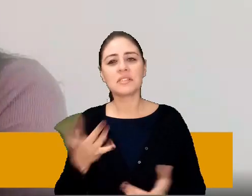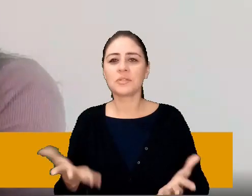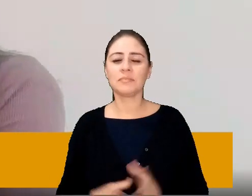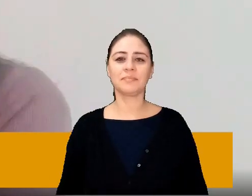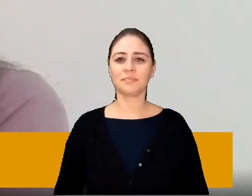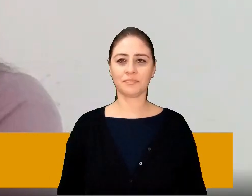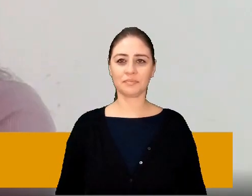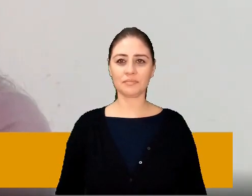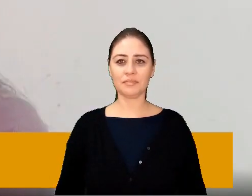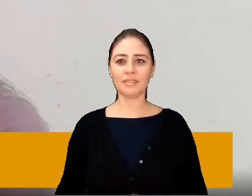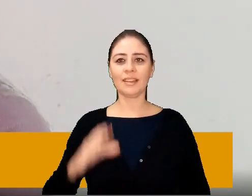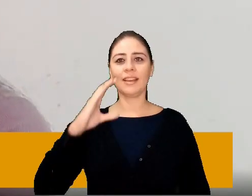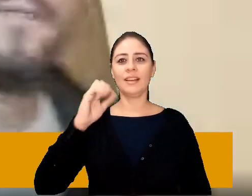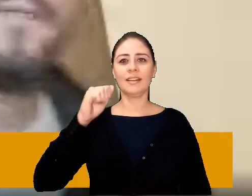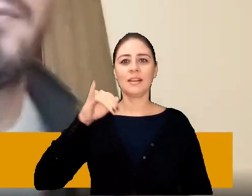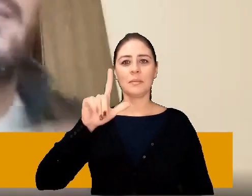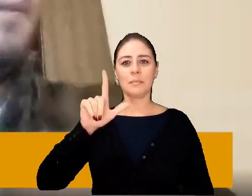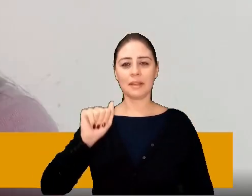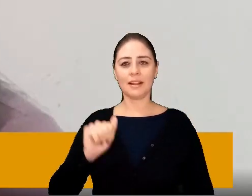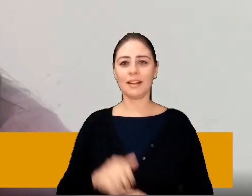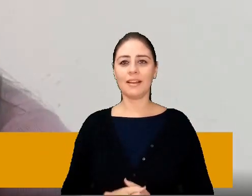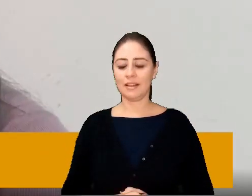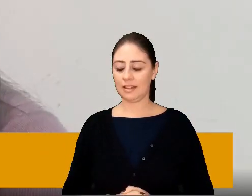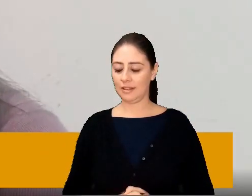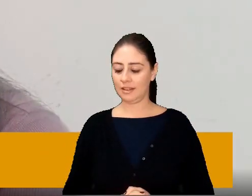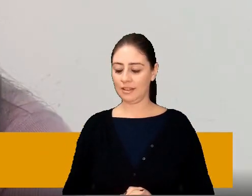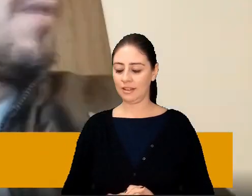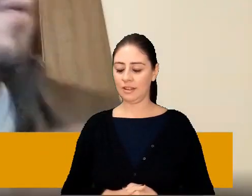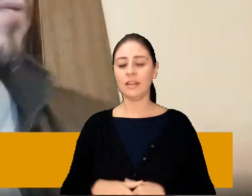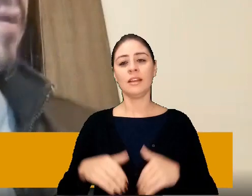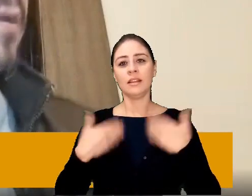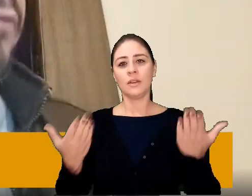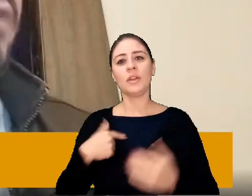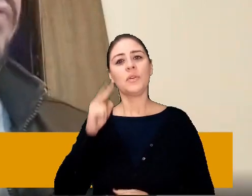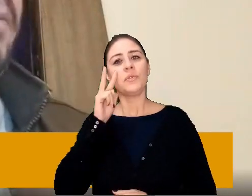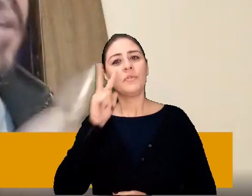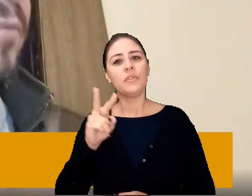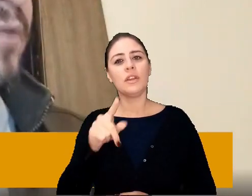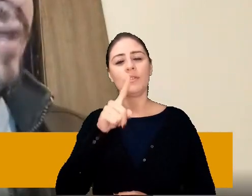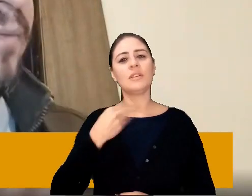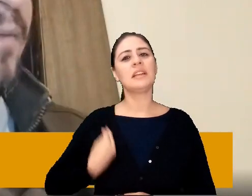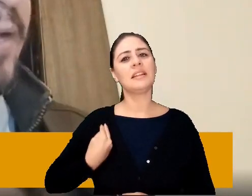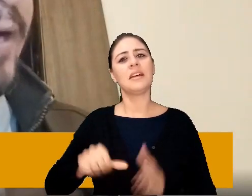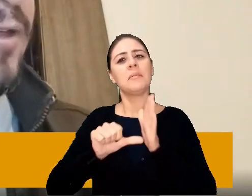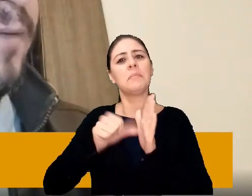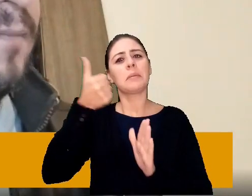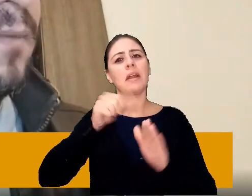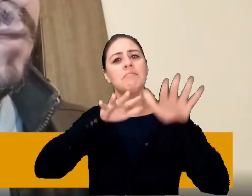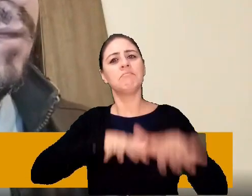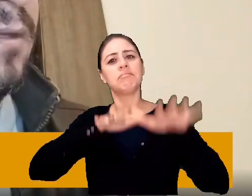Acho que é isso. Camila? Oi. Então, eu vi que você participou da primeira